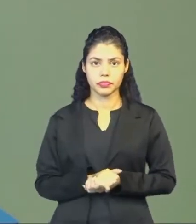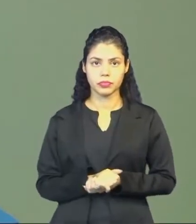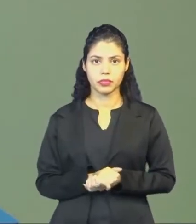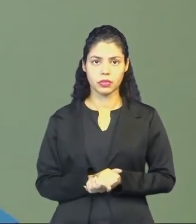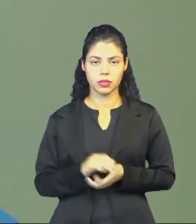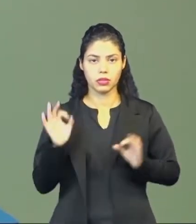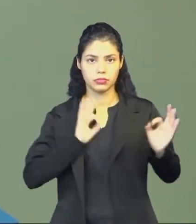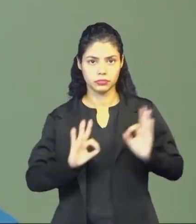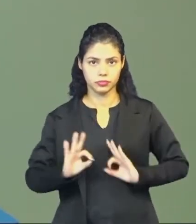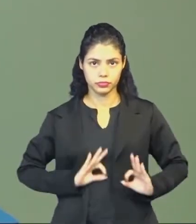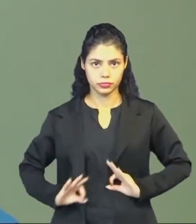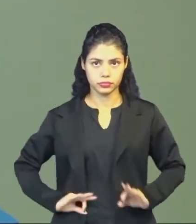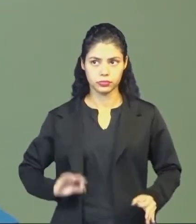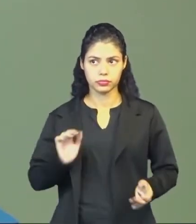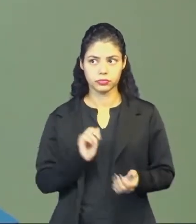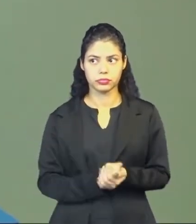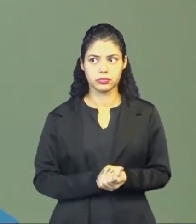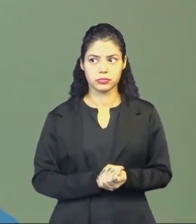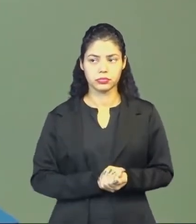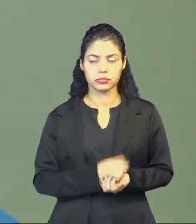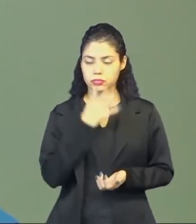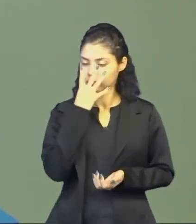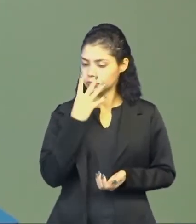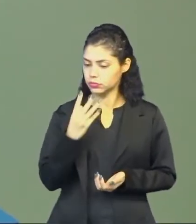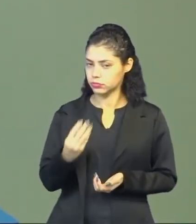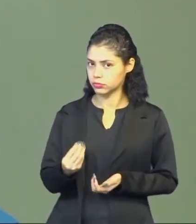a onça e a raposa, tá?